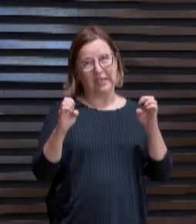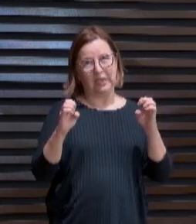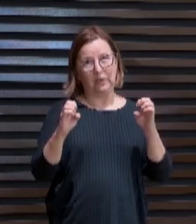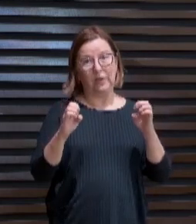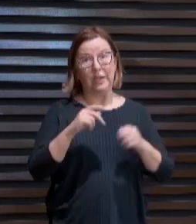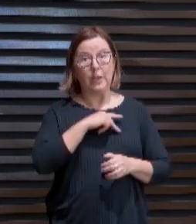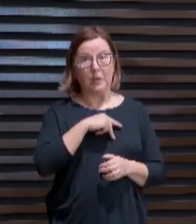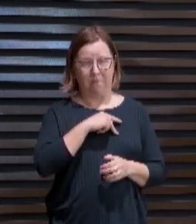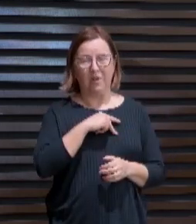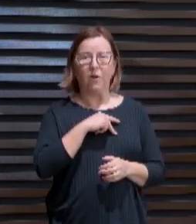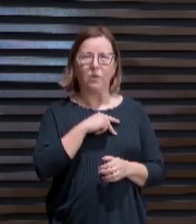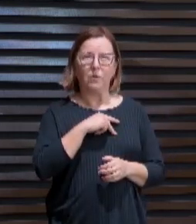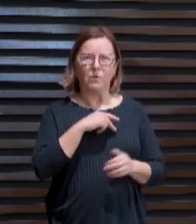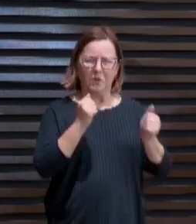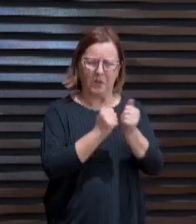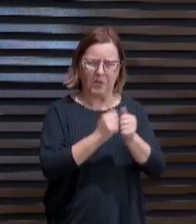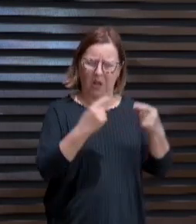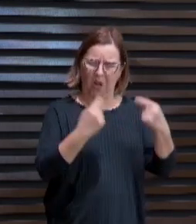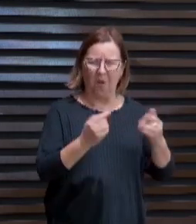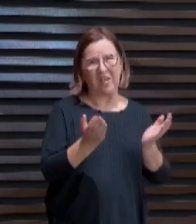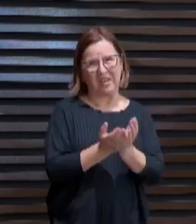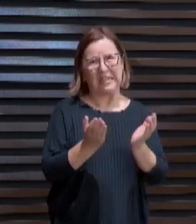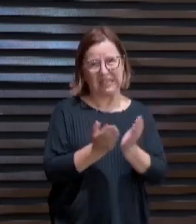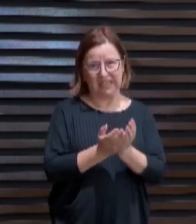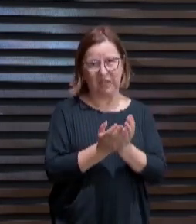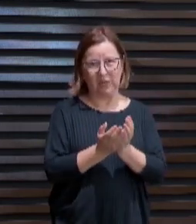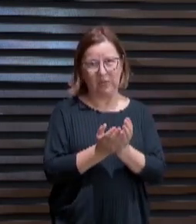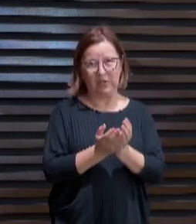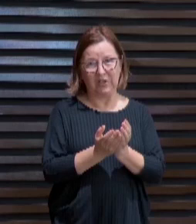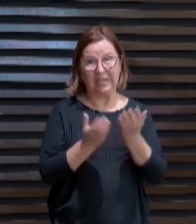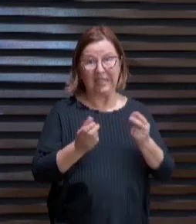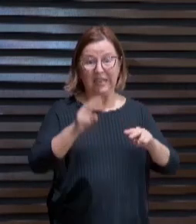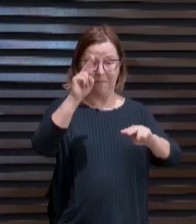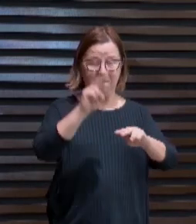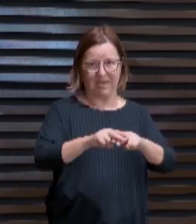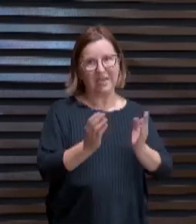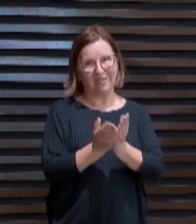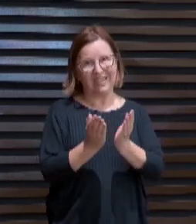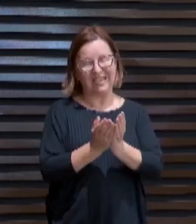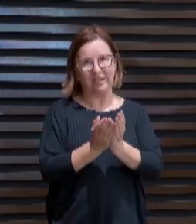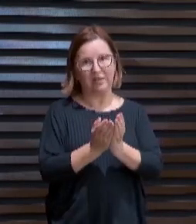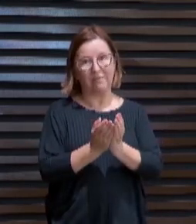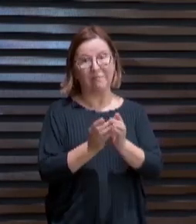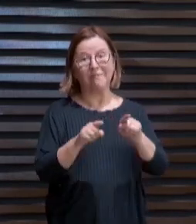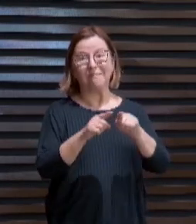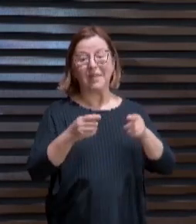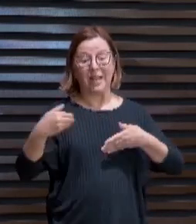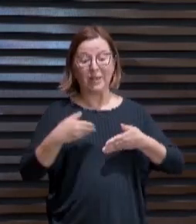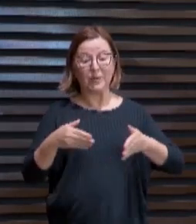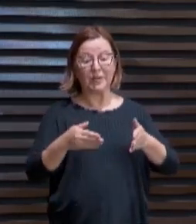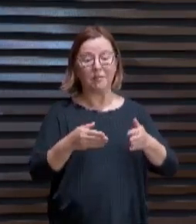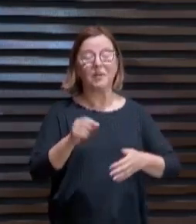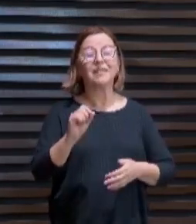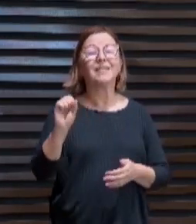pega aquelas cartas na sinagoga para poder aprisionar os cristãos em Damasco, e aí no meio do caminho, o que